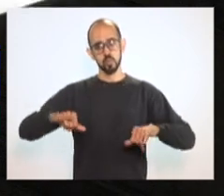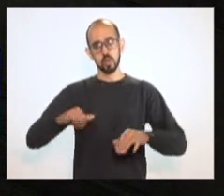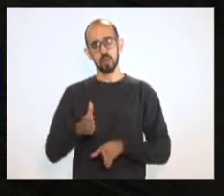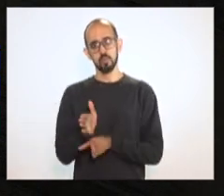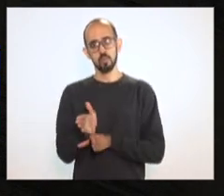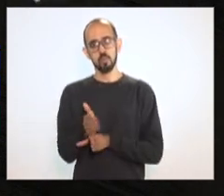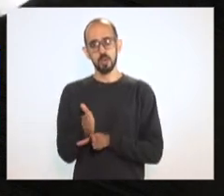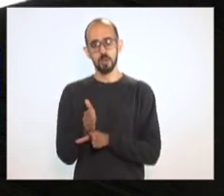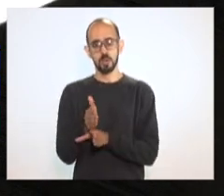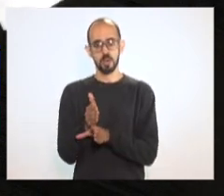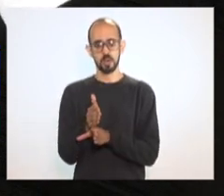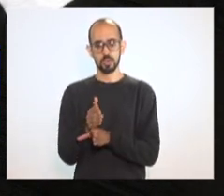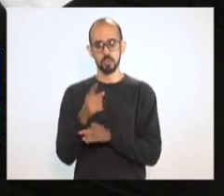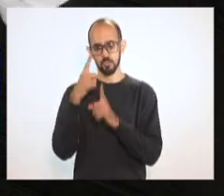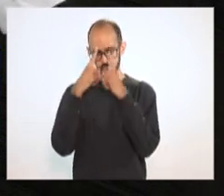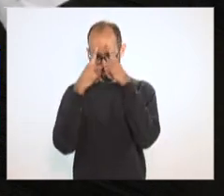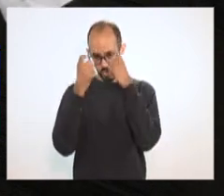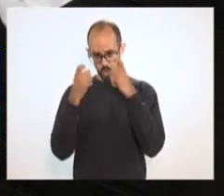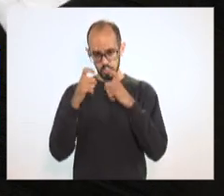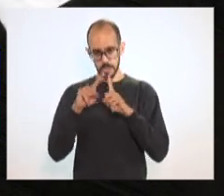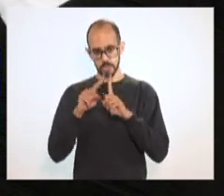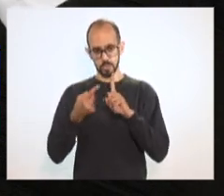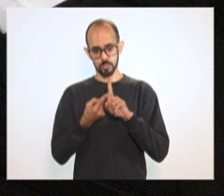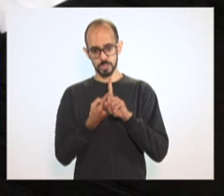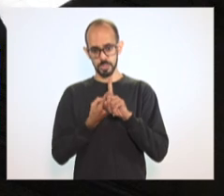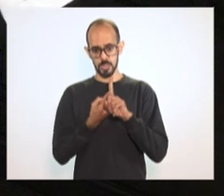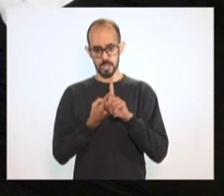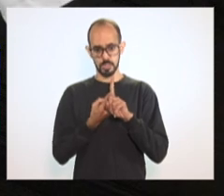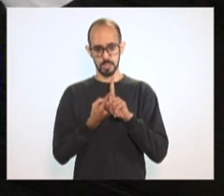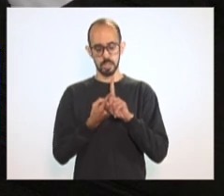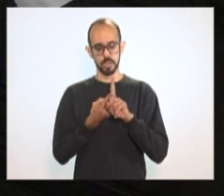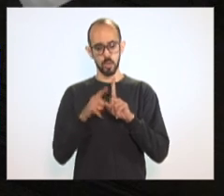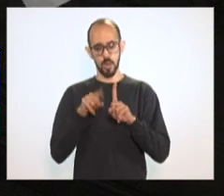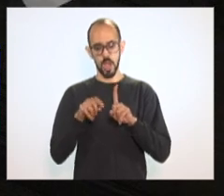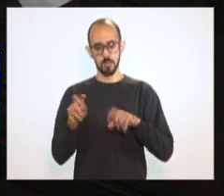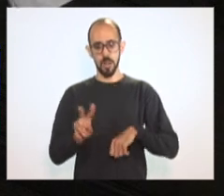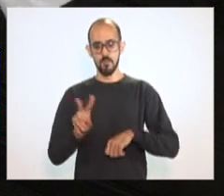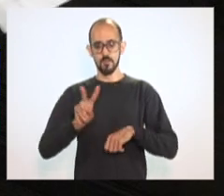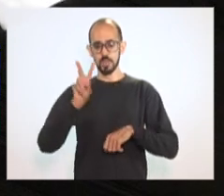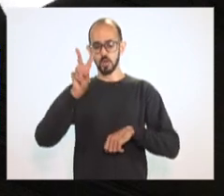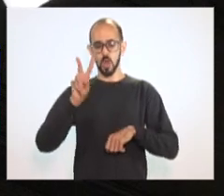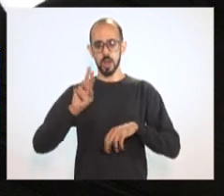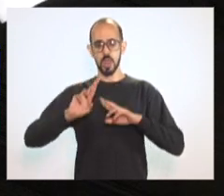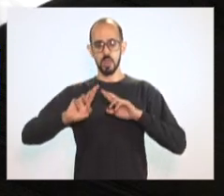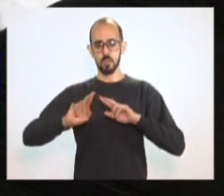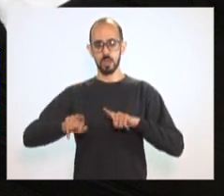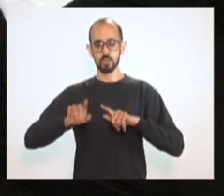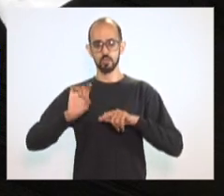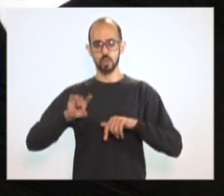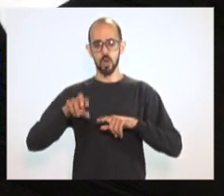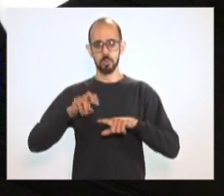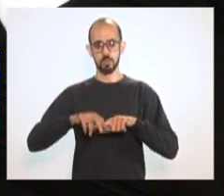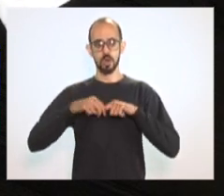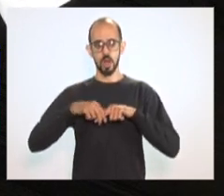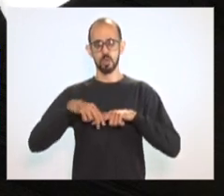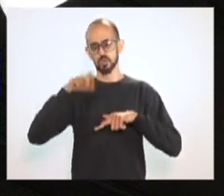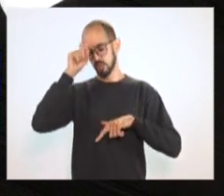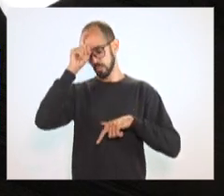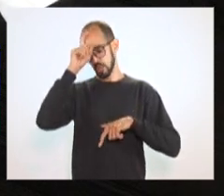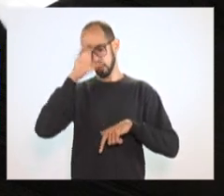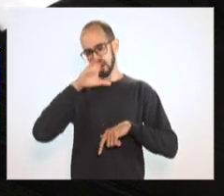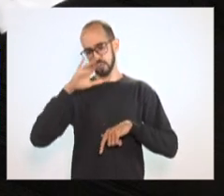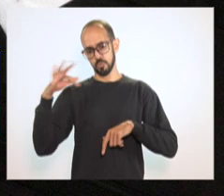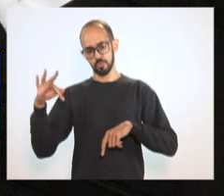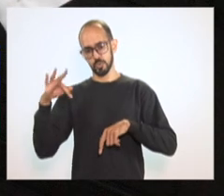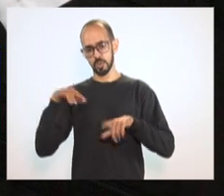violência obstétrica então nesse sentido é uma vitória não só para o hospital da mulher de Cabo Frio como